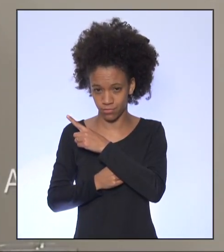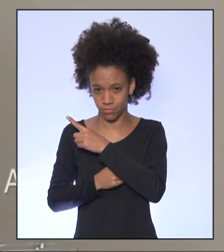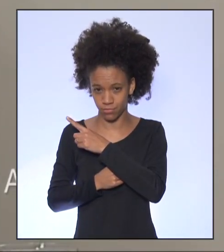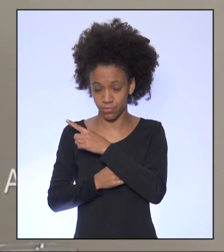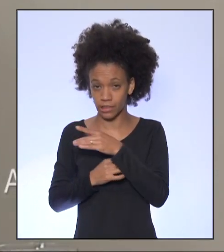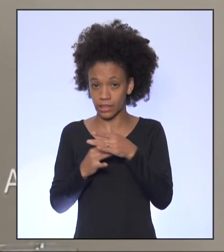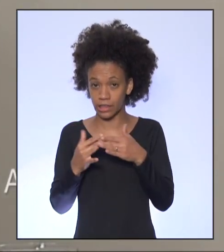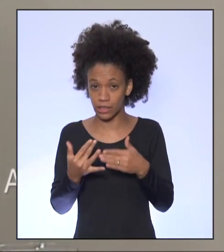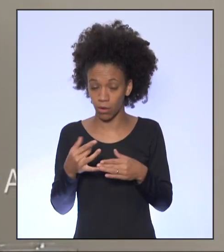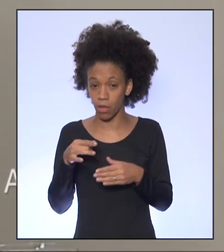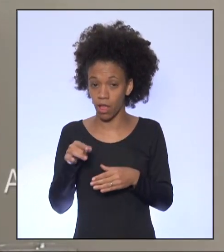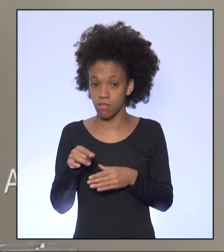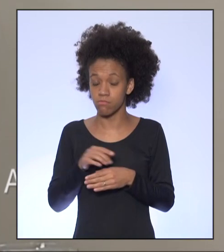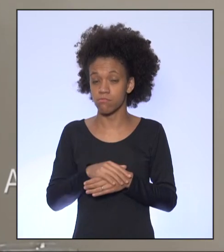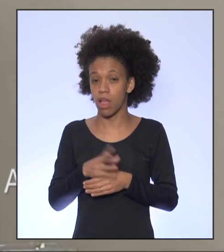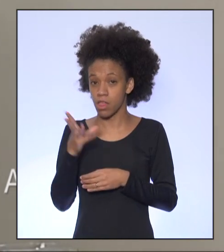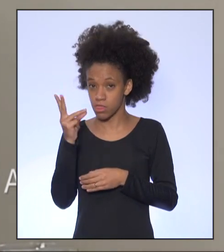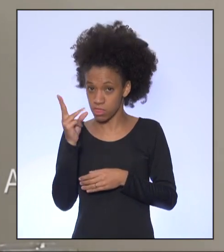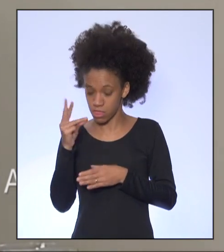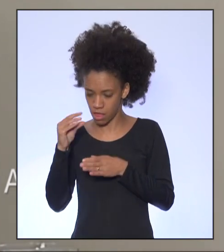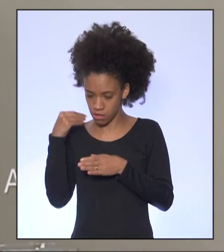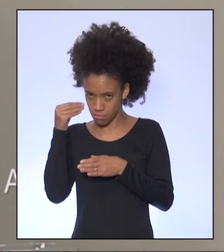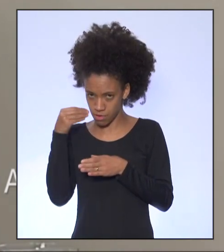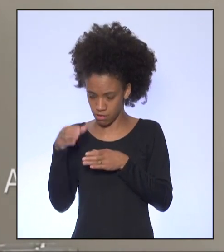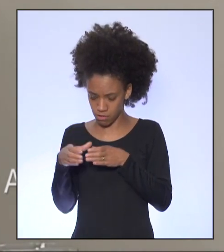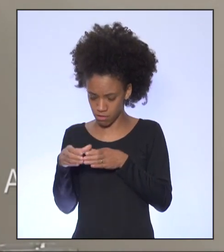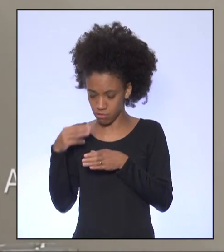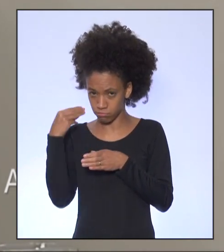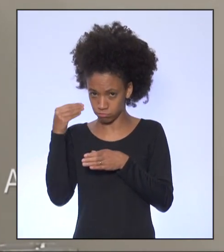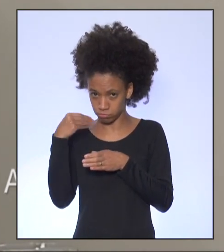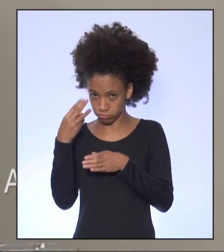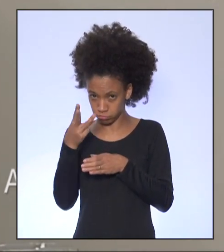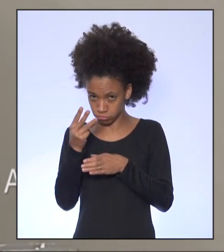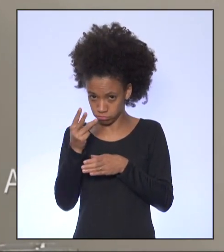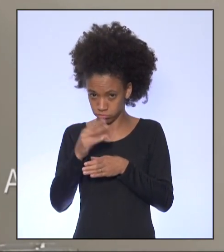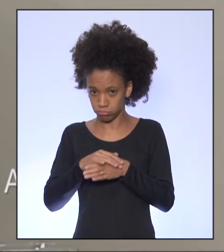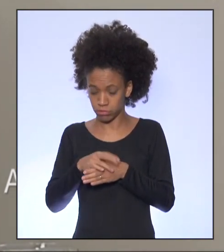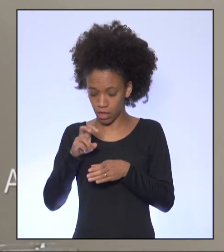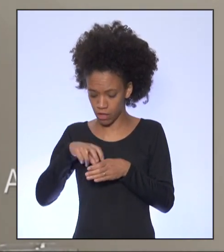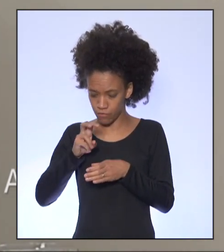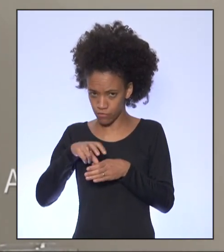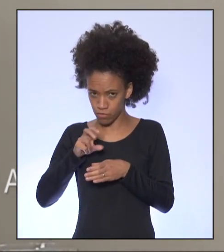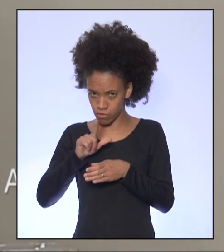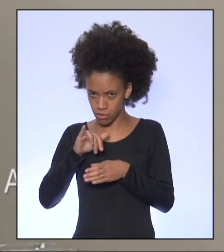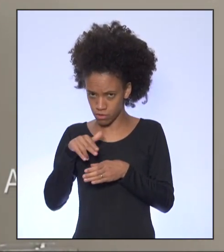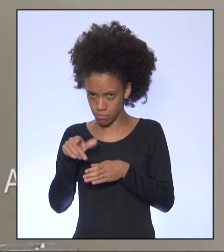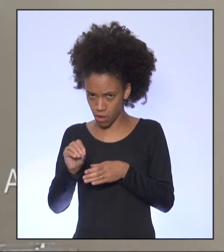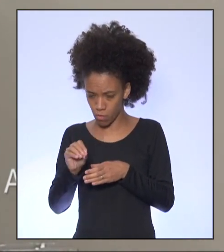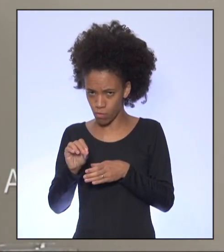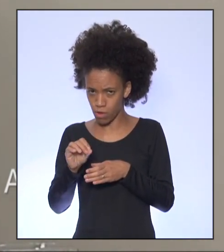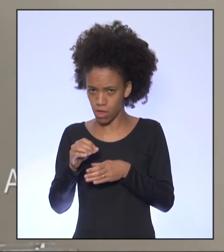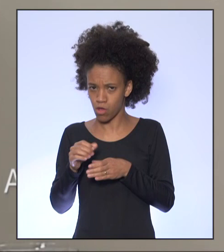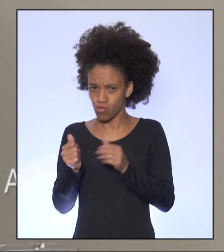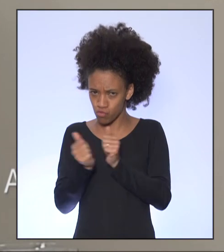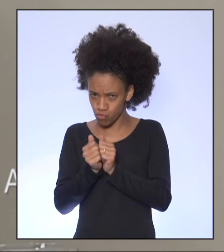Então, essa é a nossa solução 3, que é refrigerante de limão e açúcar.